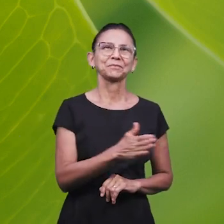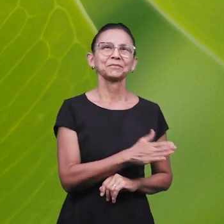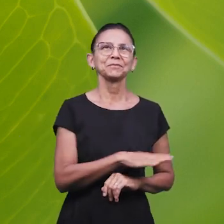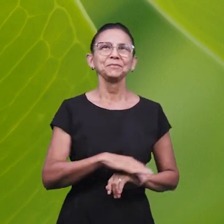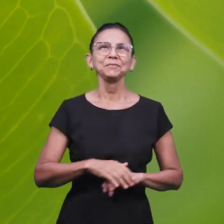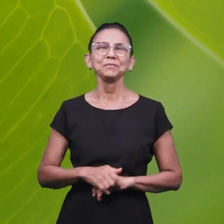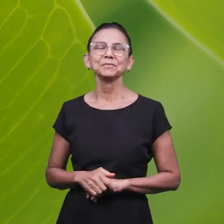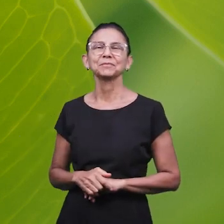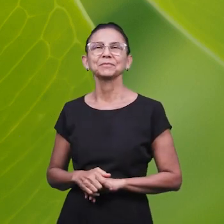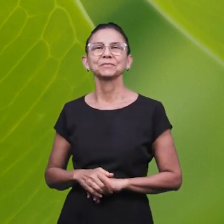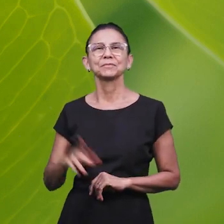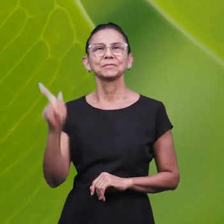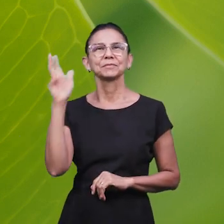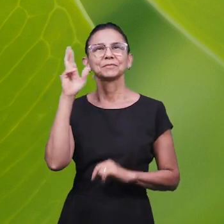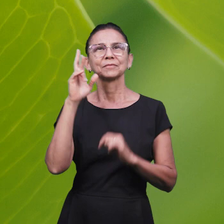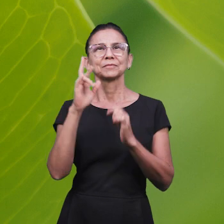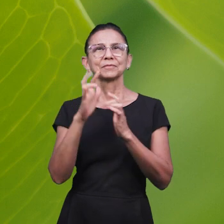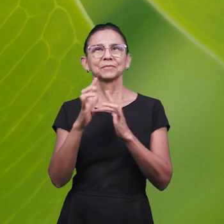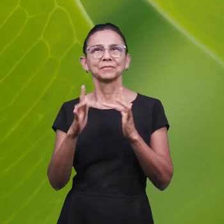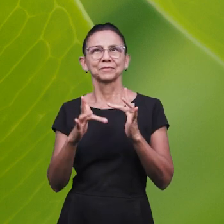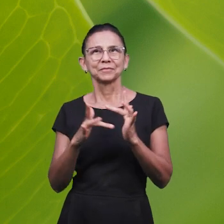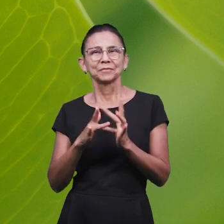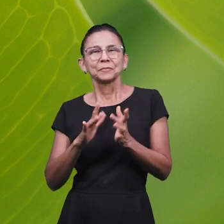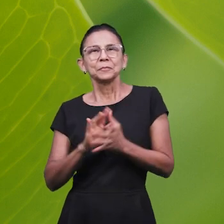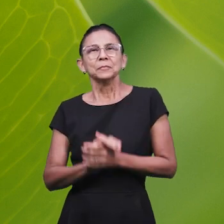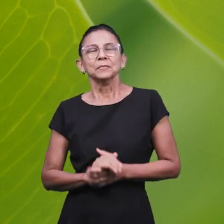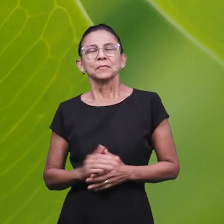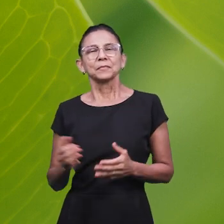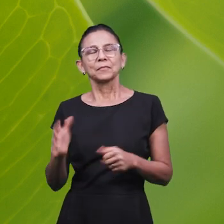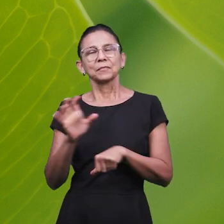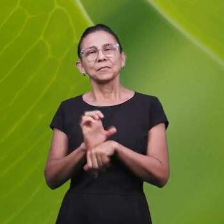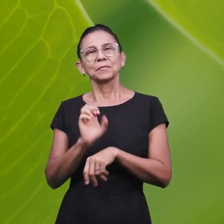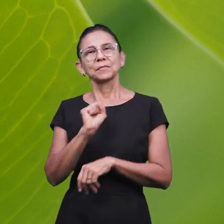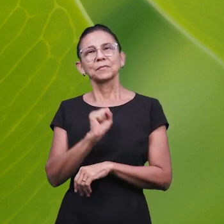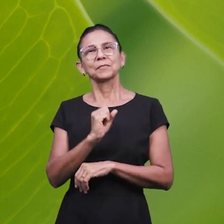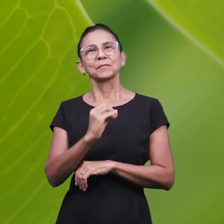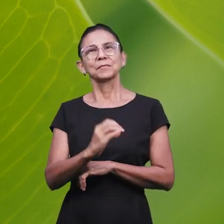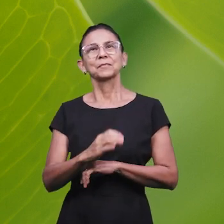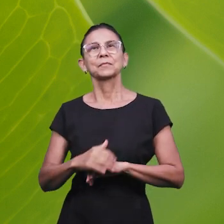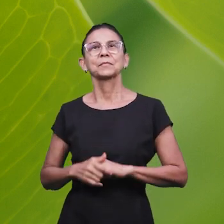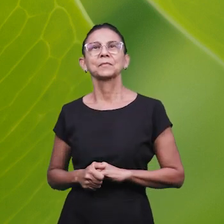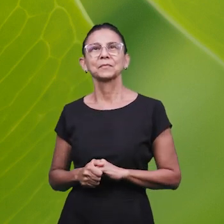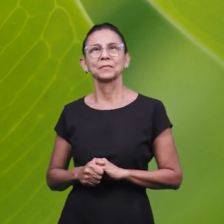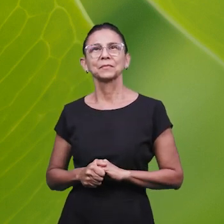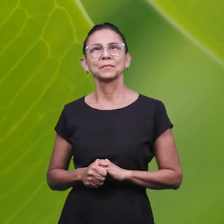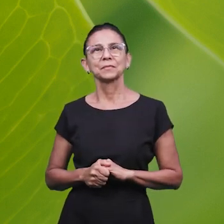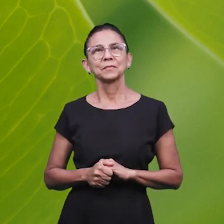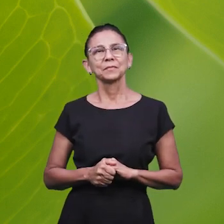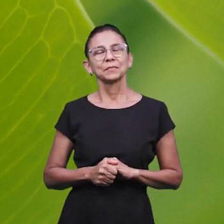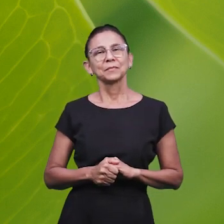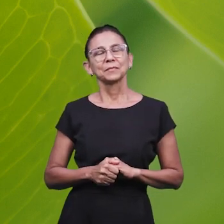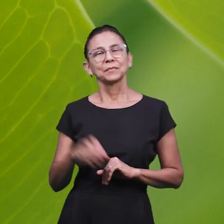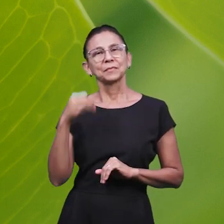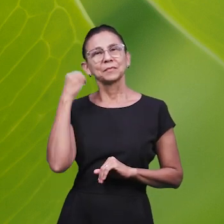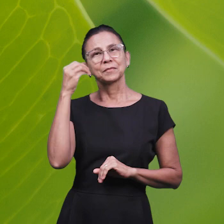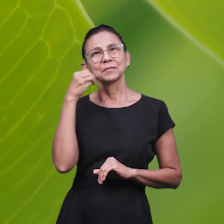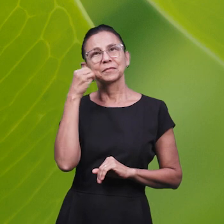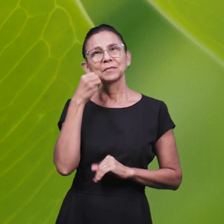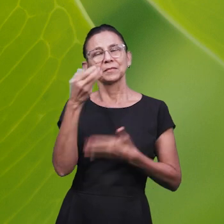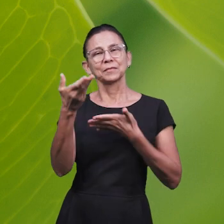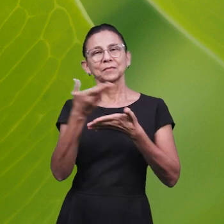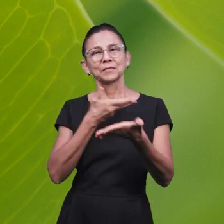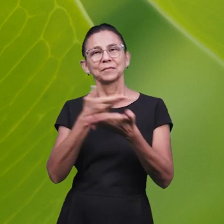Senhor, irmãos. Meu nome é Paola Palone. Sou da Igreja de Santo Amaro da Imperatriz, do estado de Santa Catarina. E eu quero compartilhar um pouco da minha